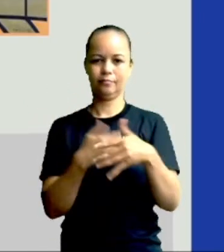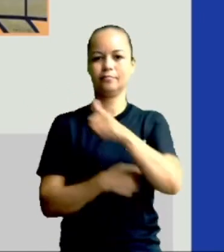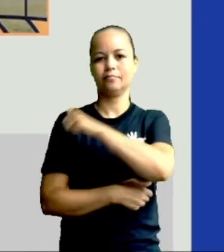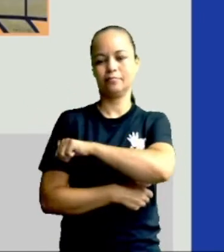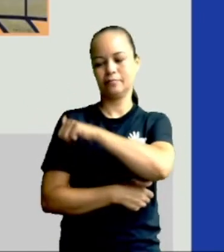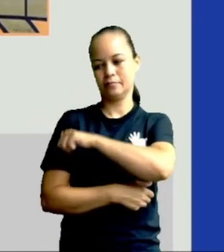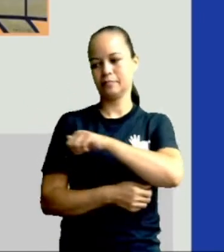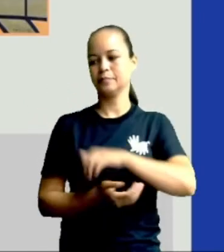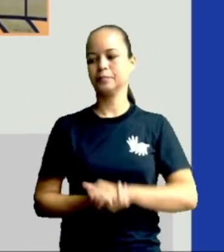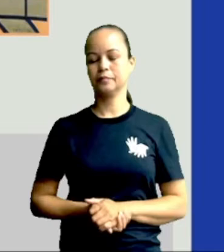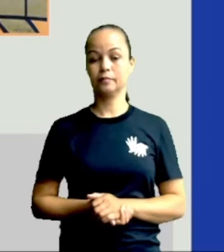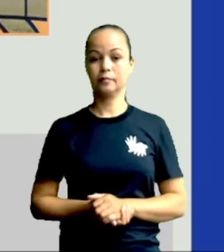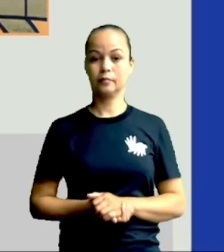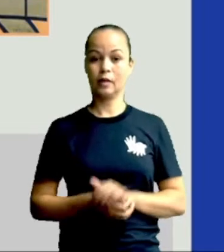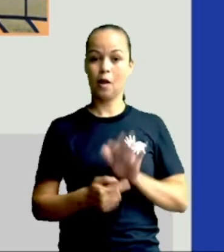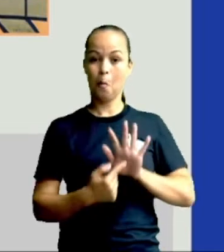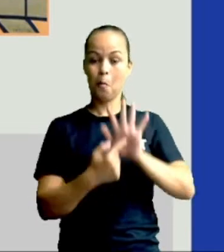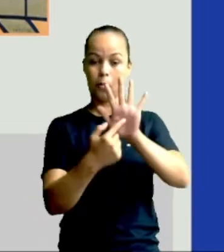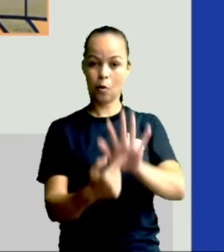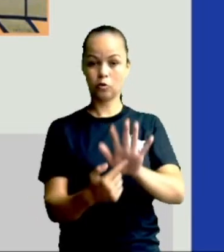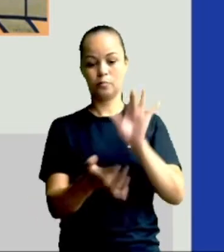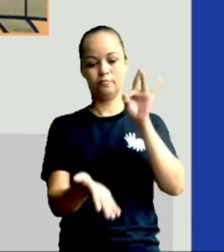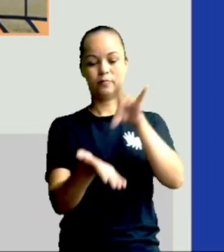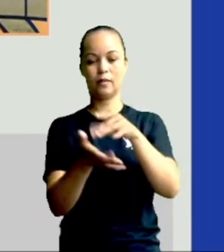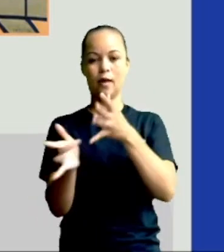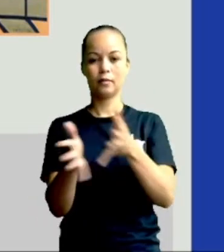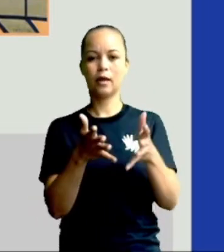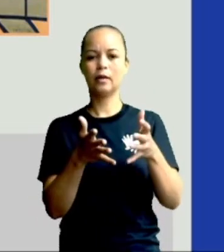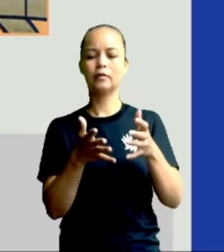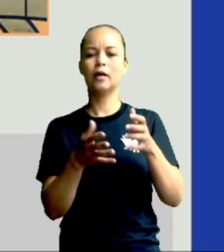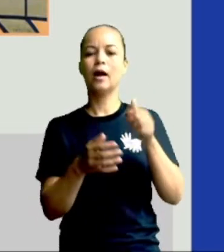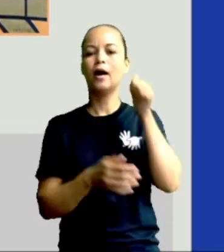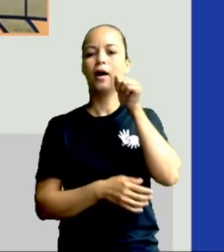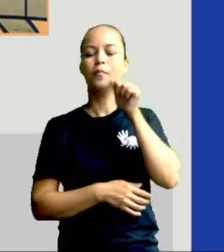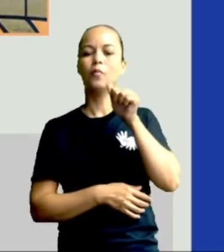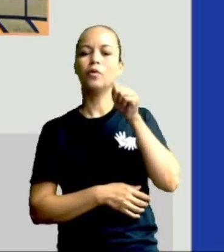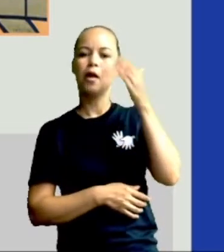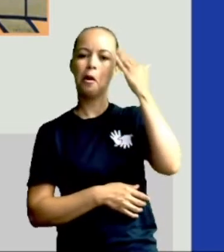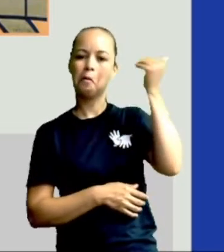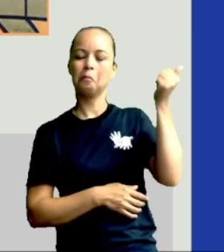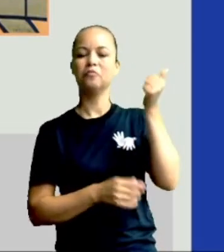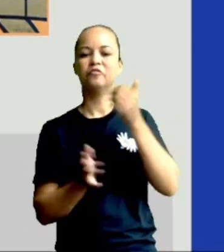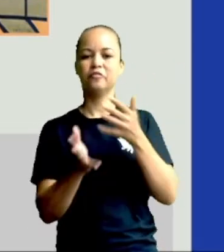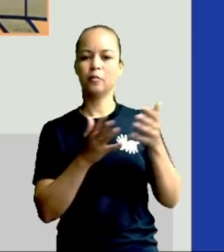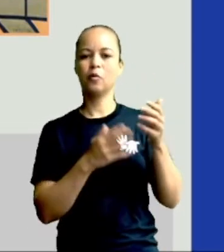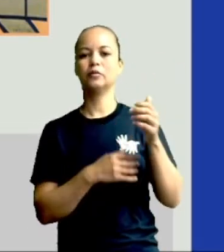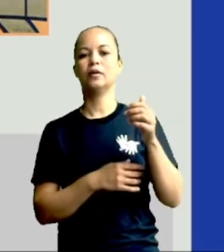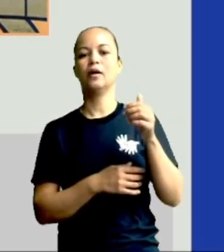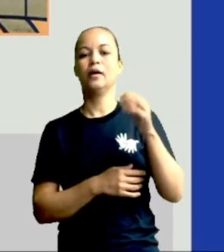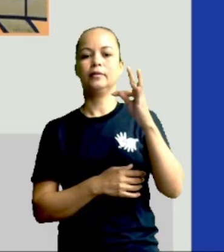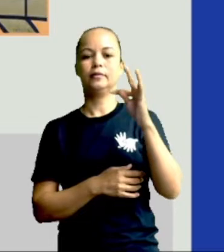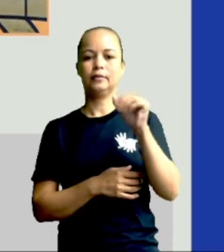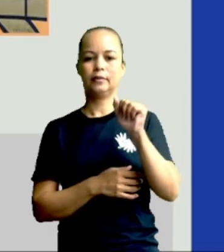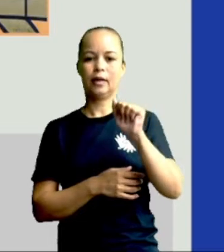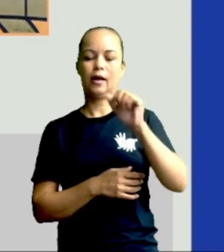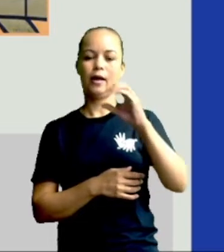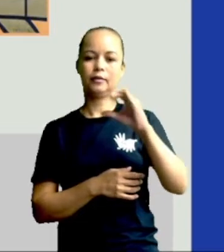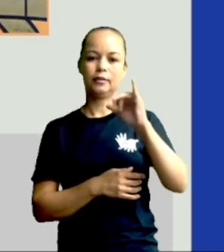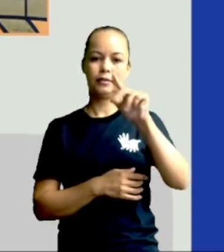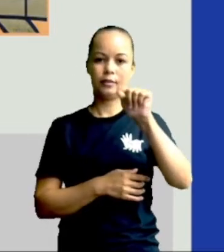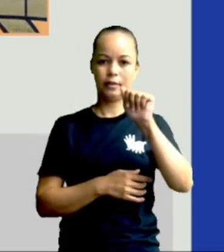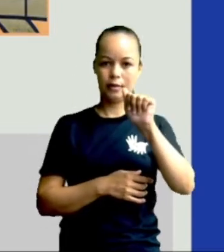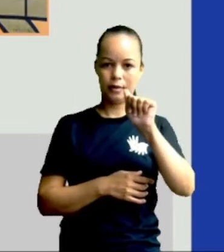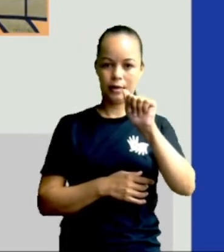Trazendo para a realidade nacional, a artista plástica Tarsila do Amaral, uma grande artista, minha gente,